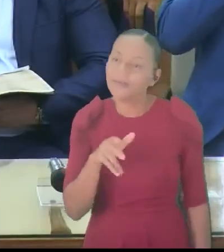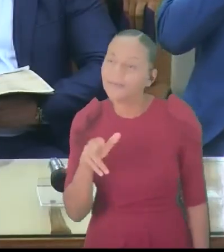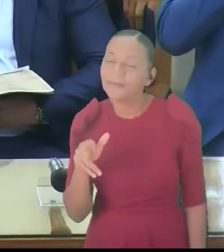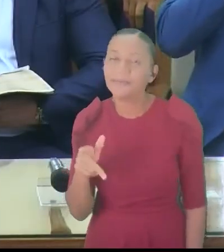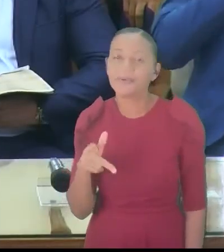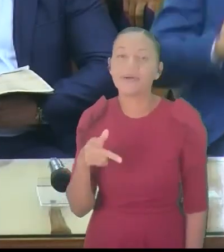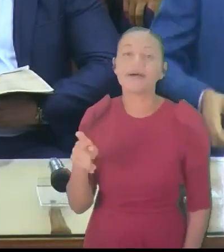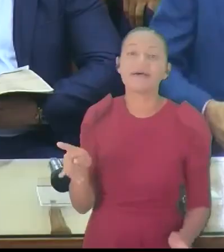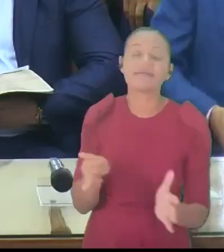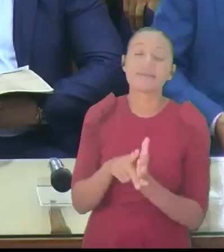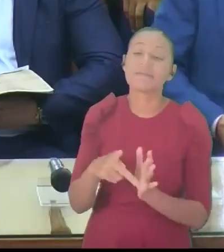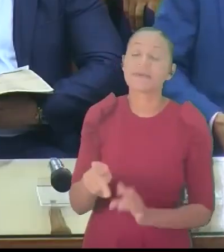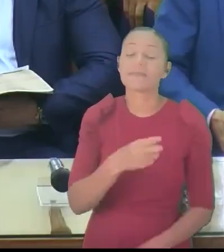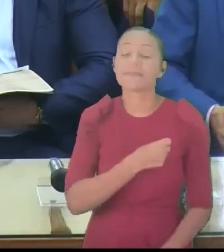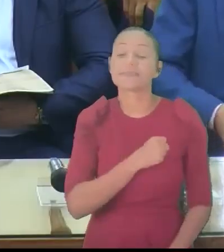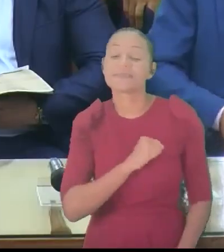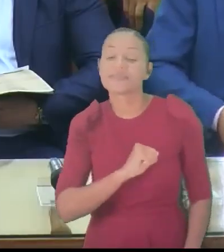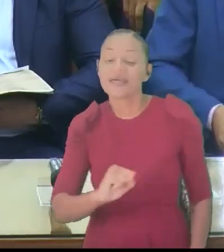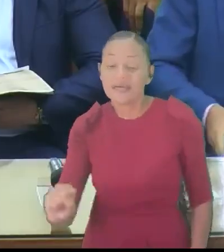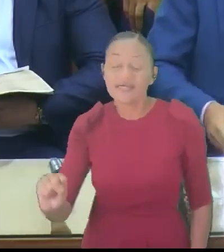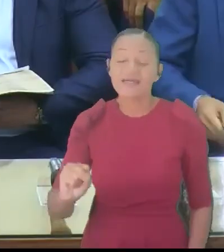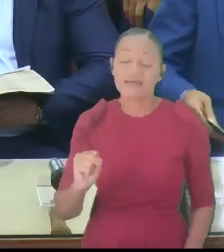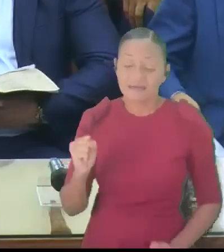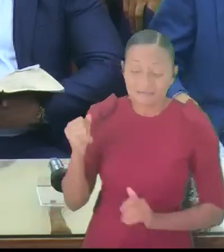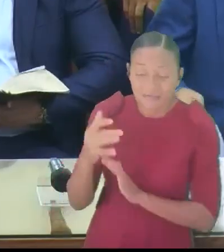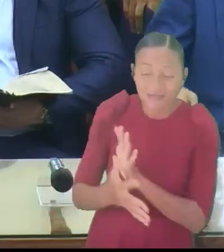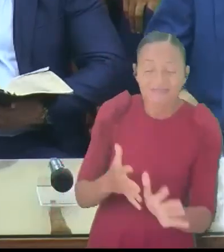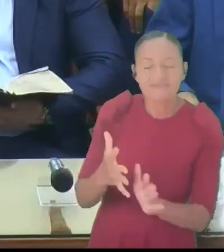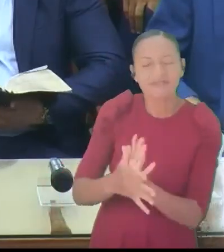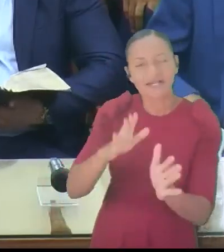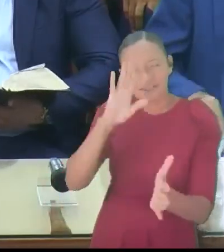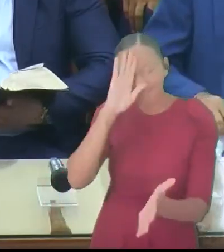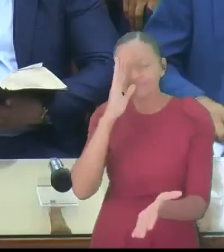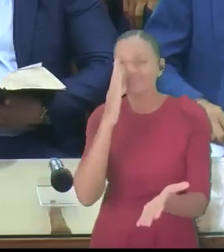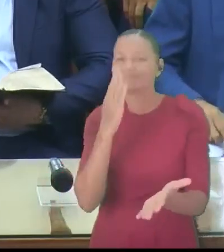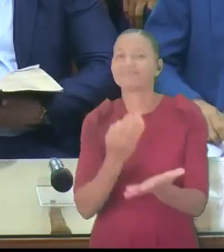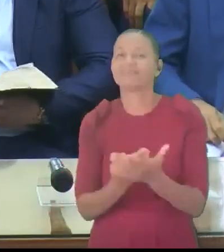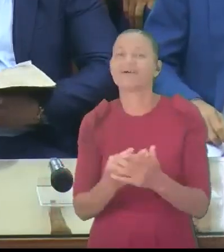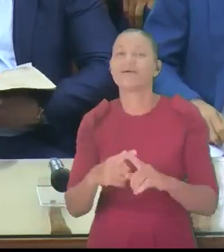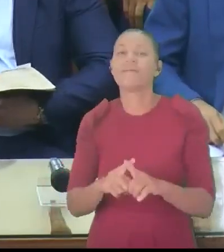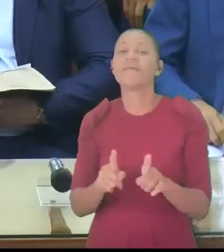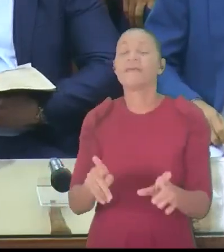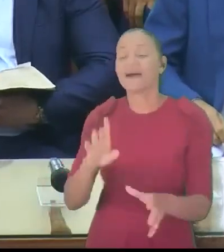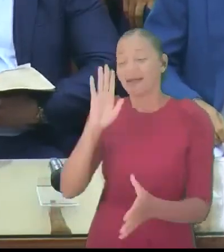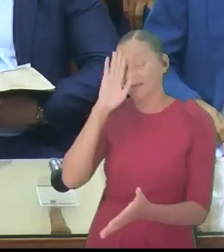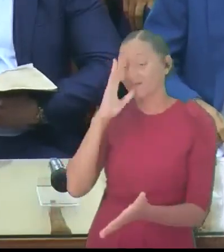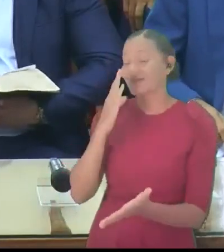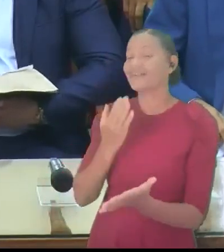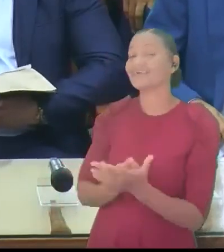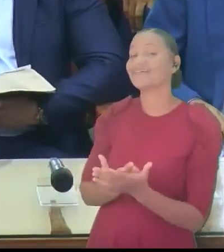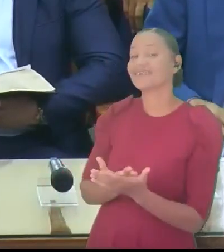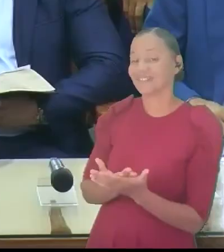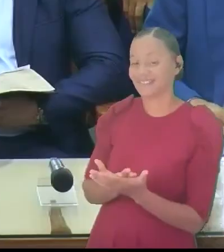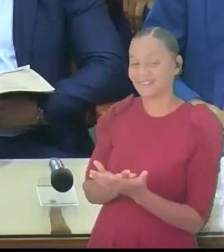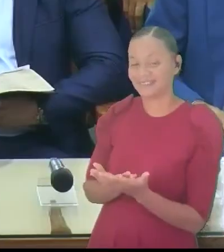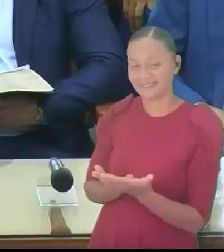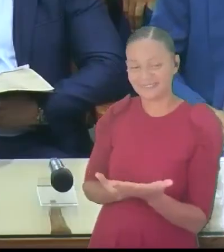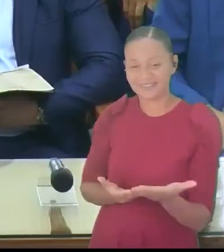isso é saduceu. Os saduceus diziam que acreditavam, mas acreditavam naquilo que